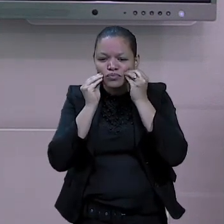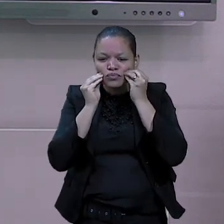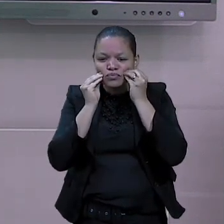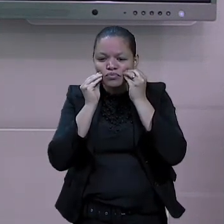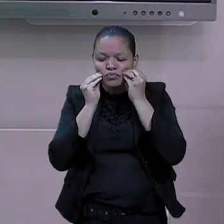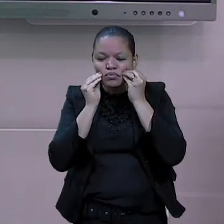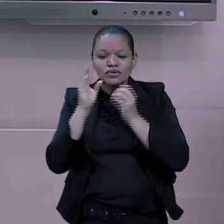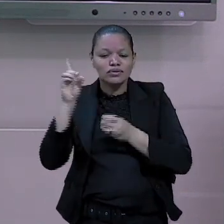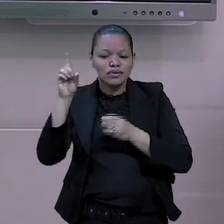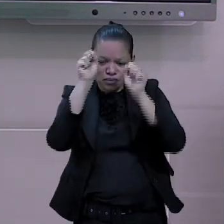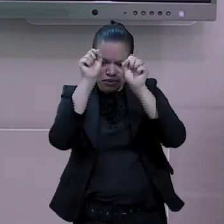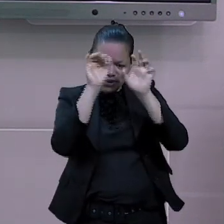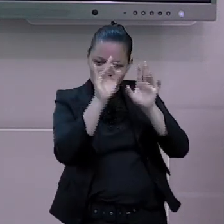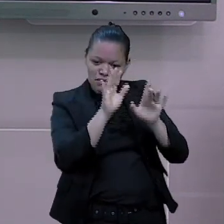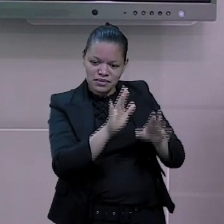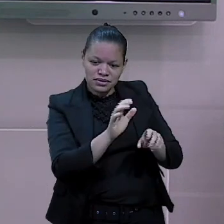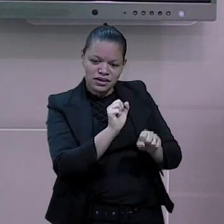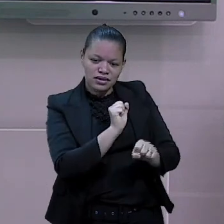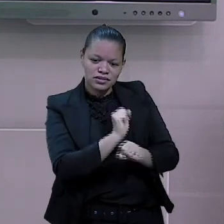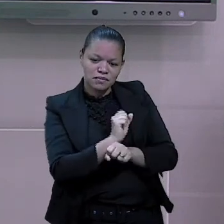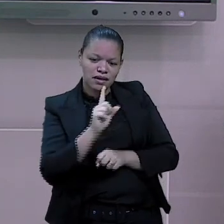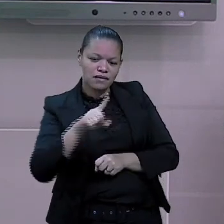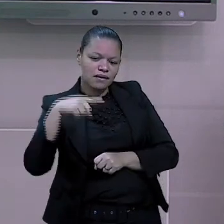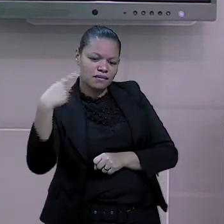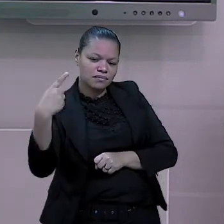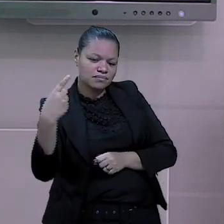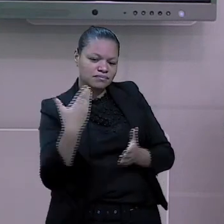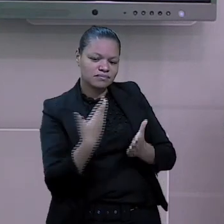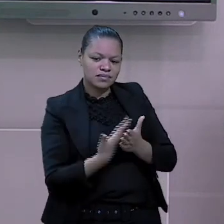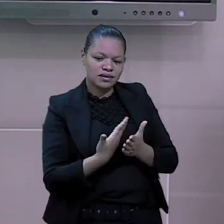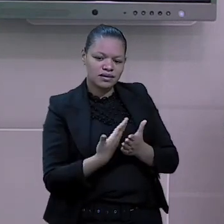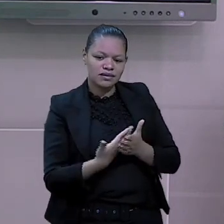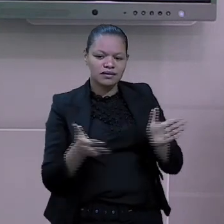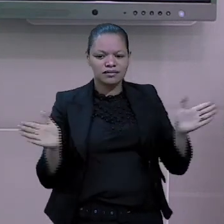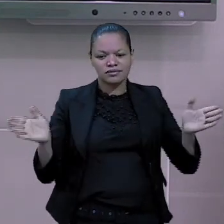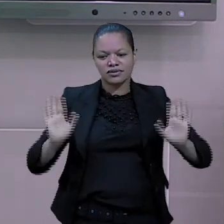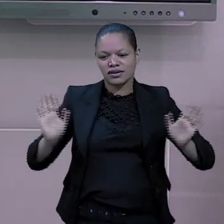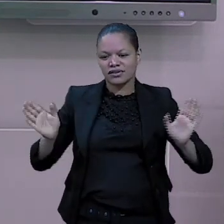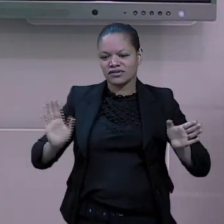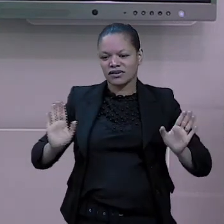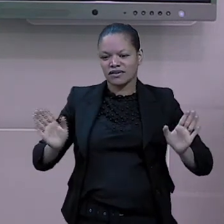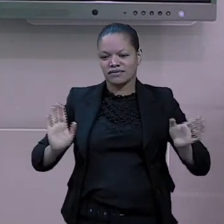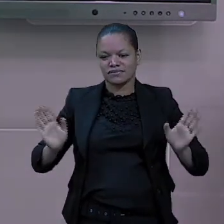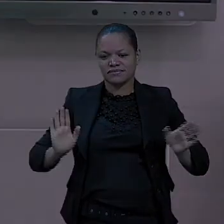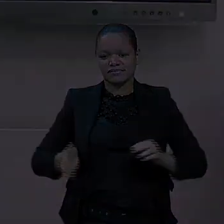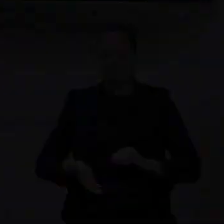vocês fiquem com Deus e aguardo vocês para a próxima aula. Tchauzinho!